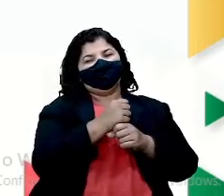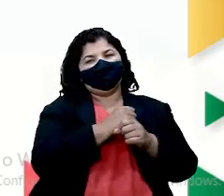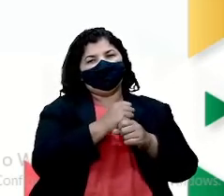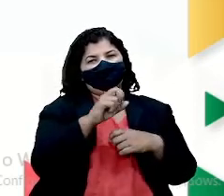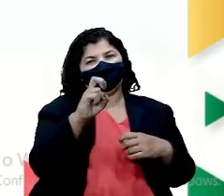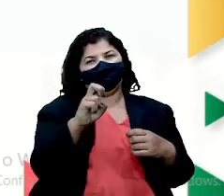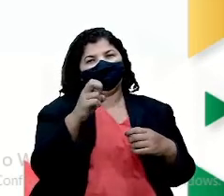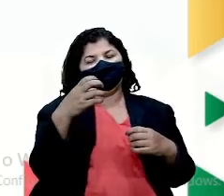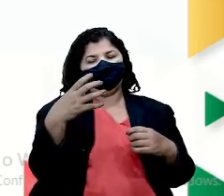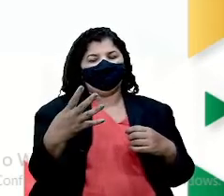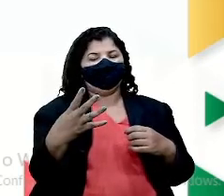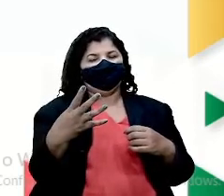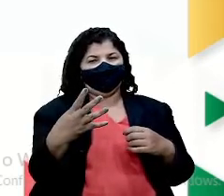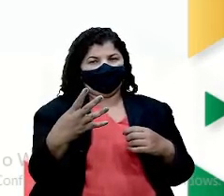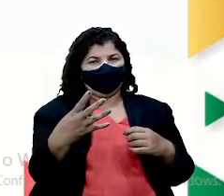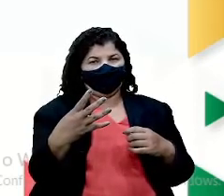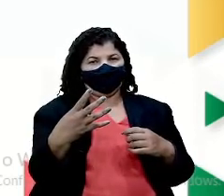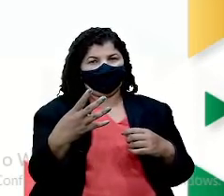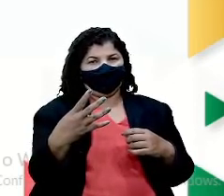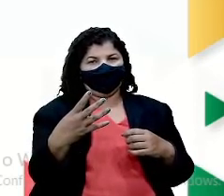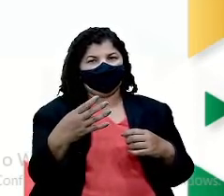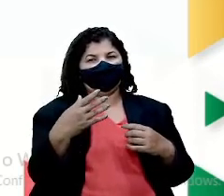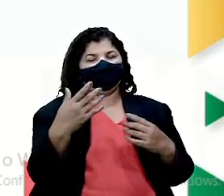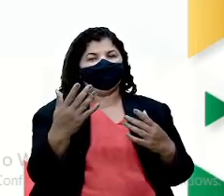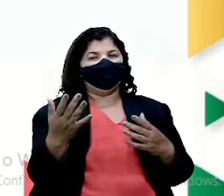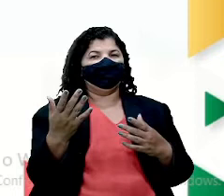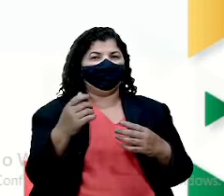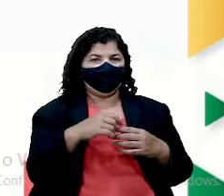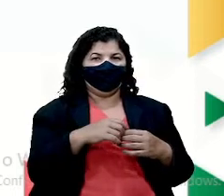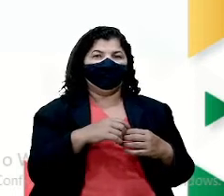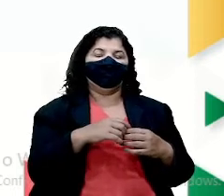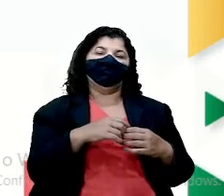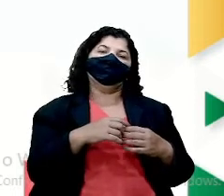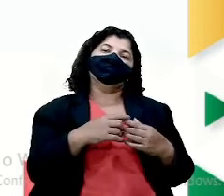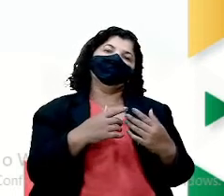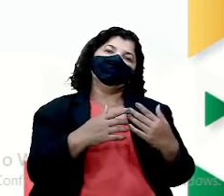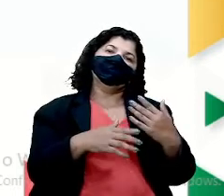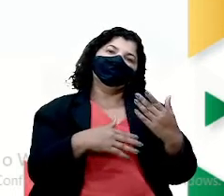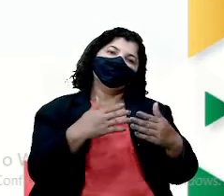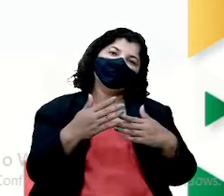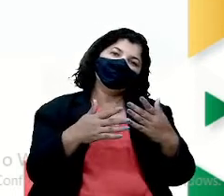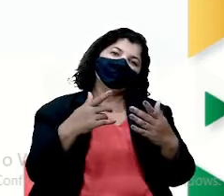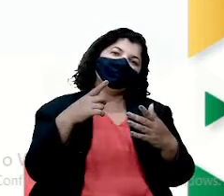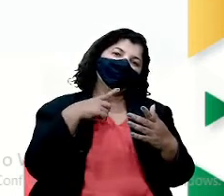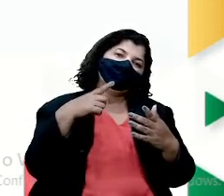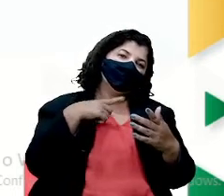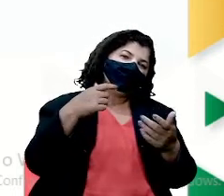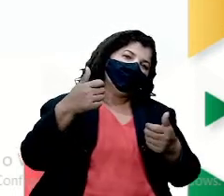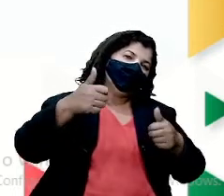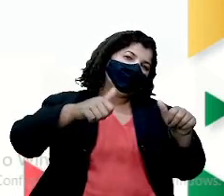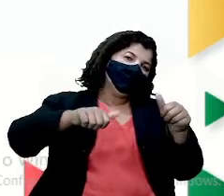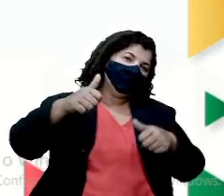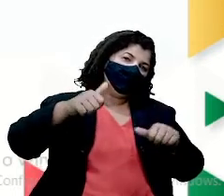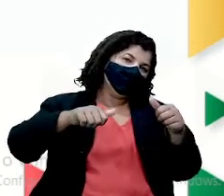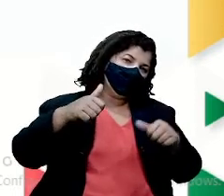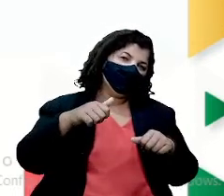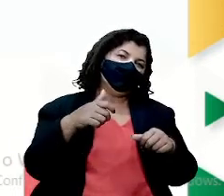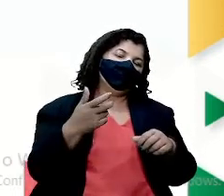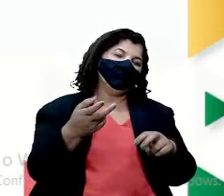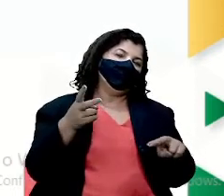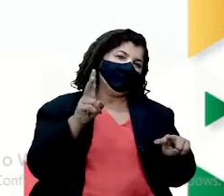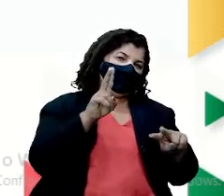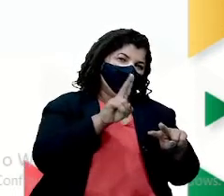anos no poder. Então, ele julgava e punia,